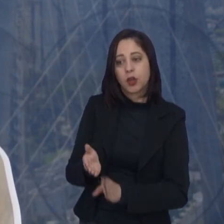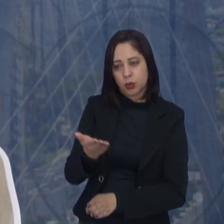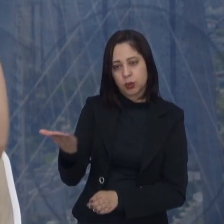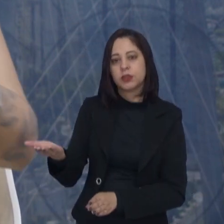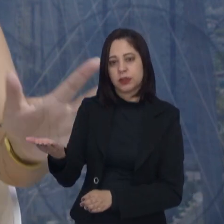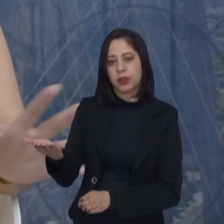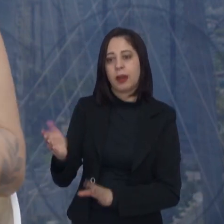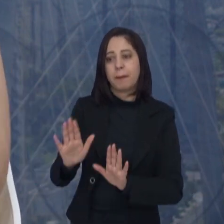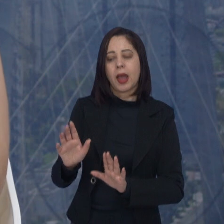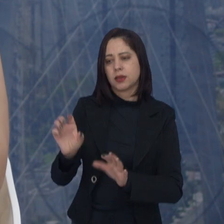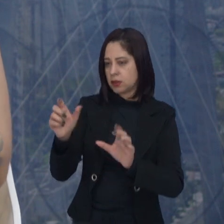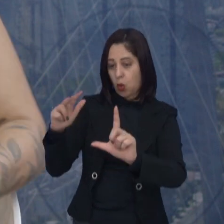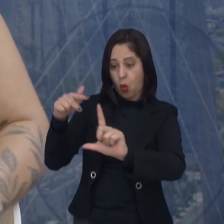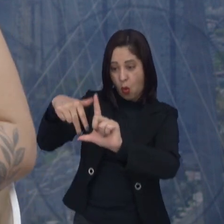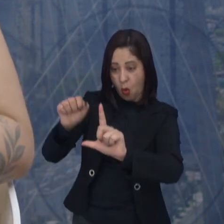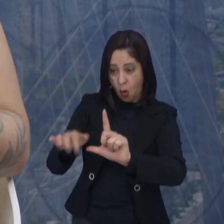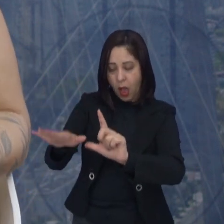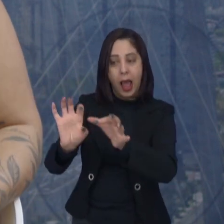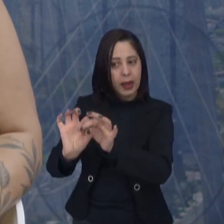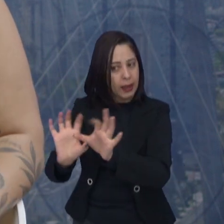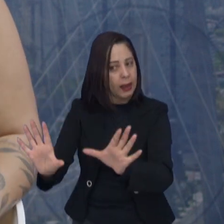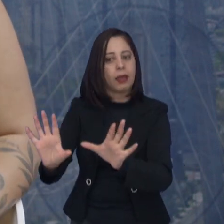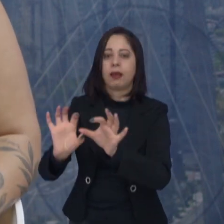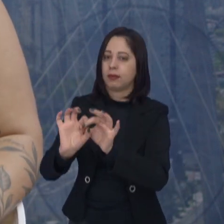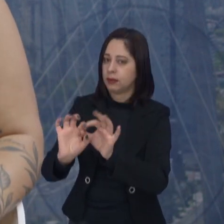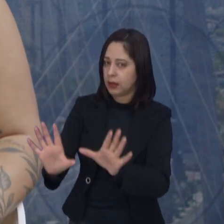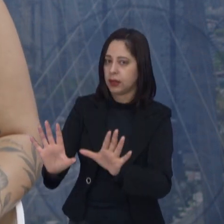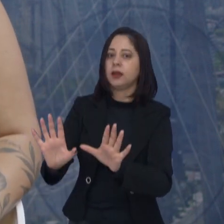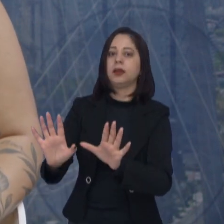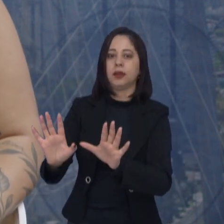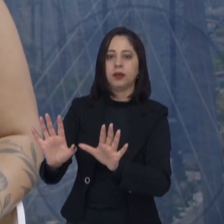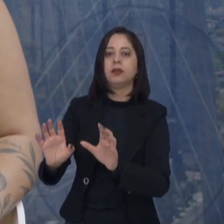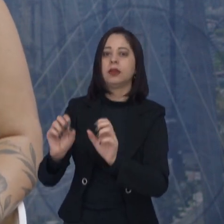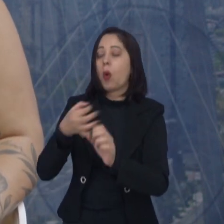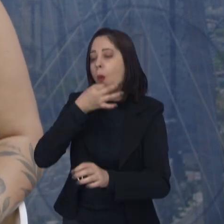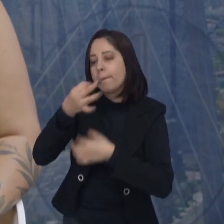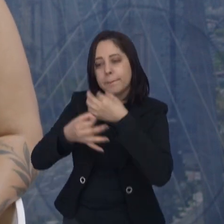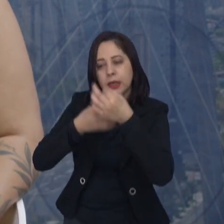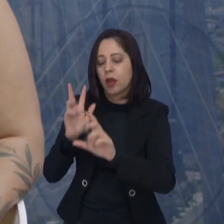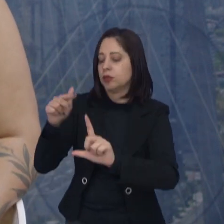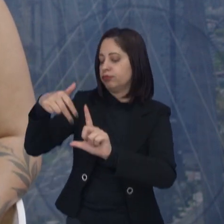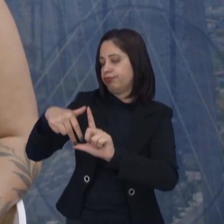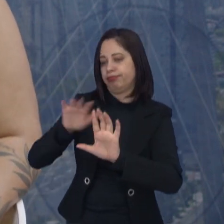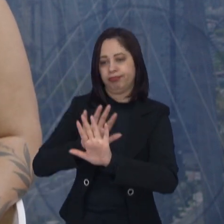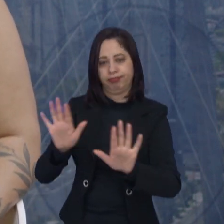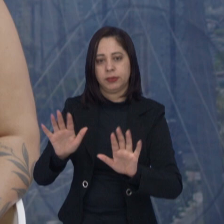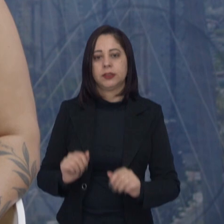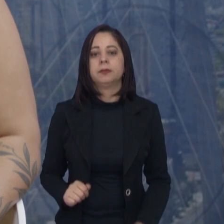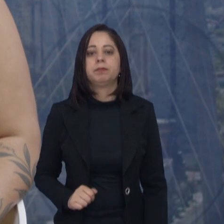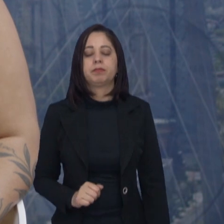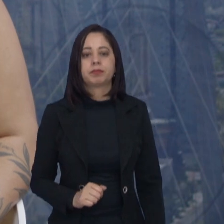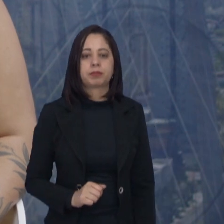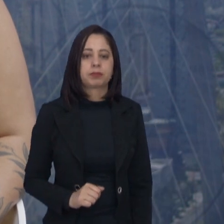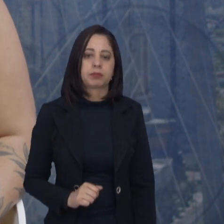claro, deixando ele ser livre, como ele quiser, da forma que ele, né, pensa, se expõe, se posiciona. Isso é importante.